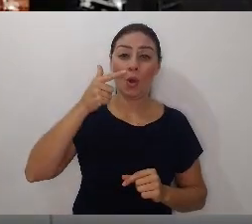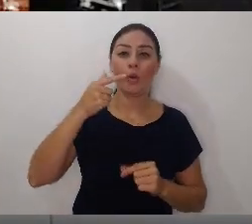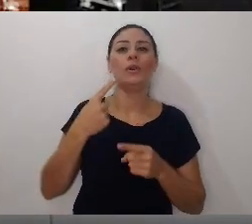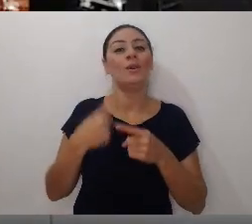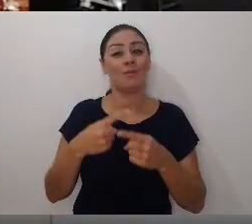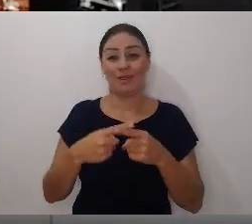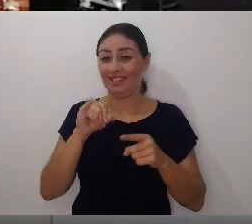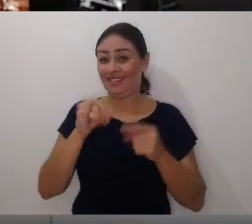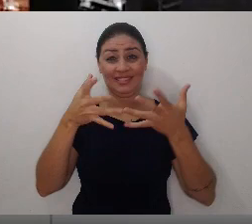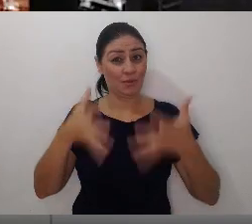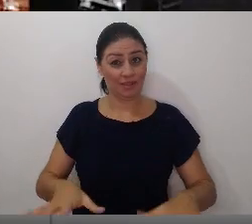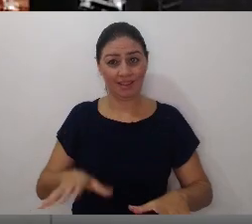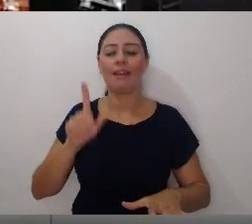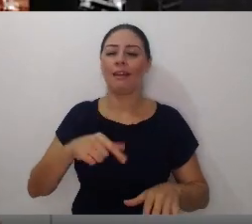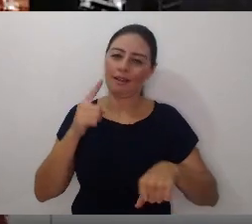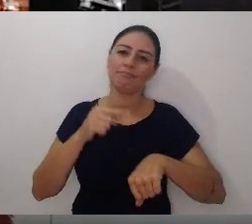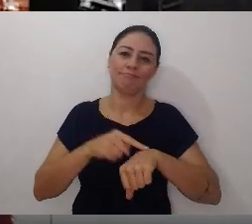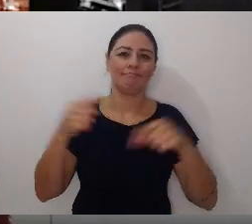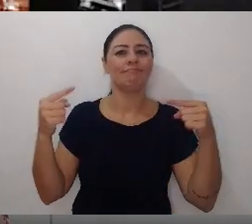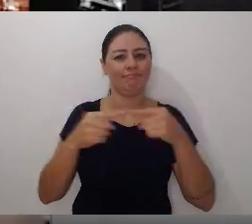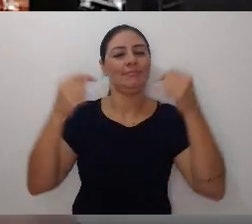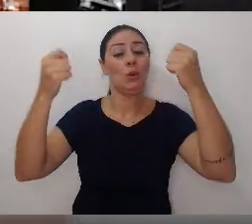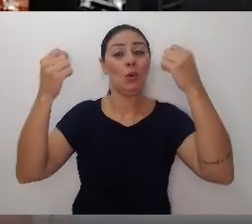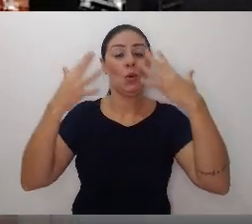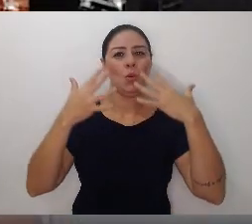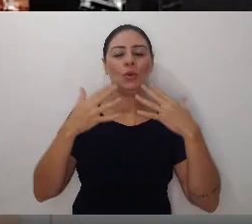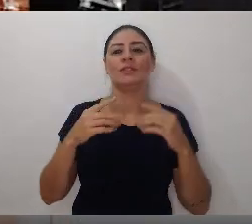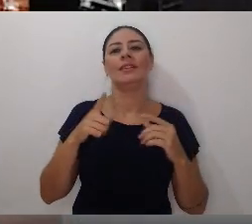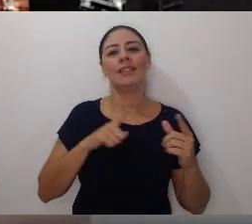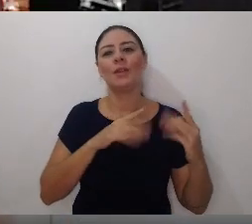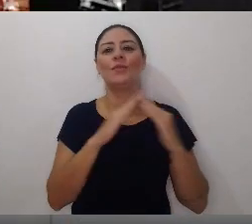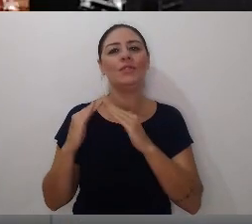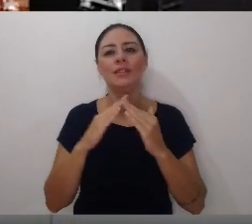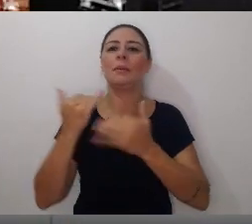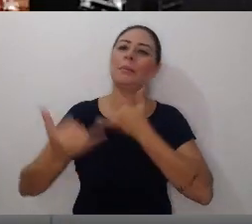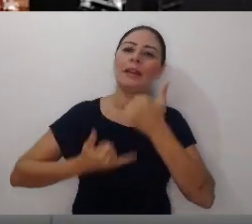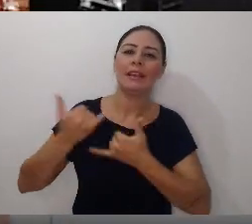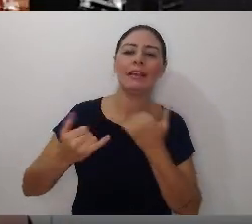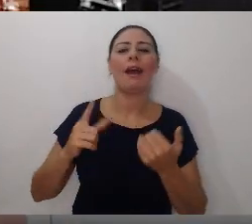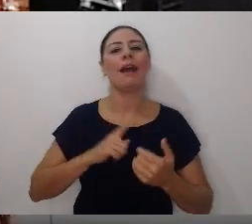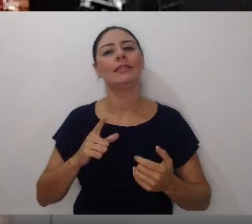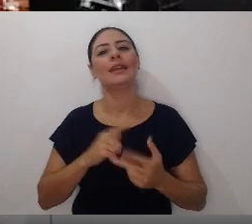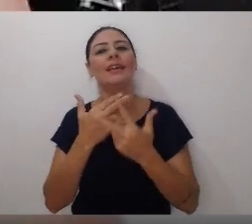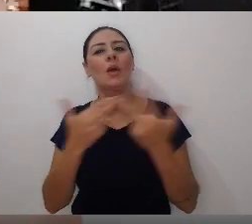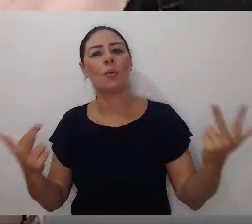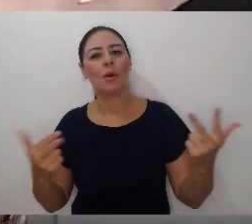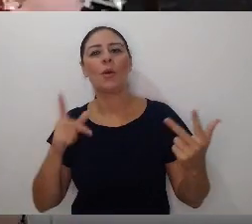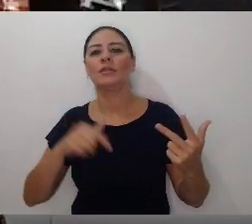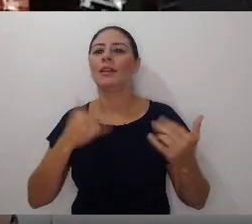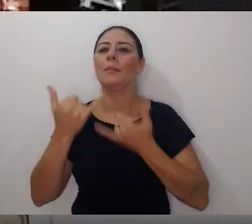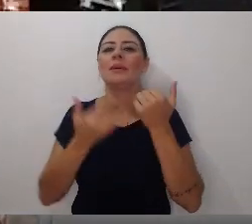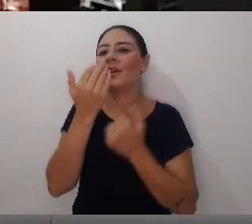matinal, vai pegar um pouquinho de sol, porque mesmo que não queira, é a hora da luz. Então, acaba